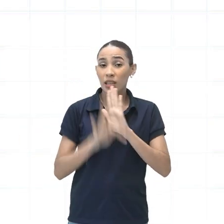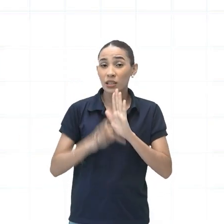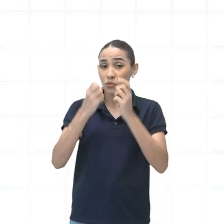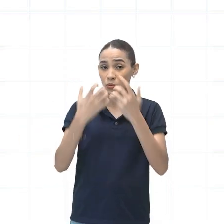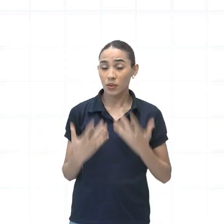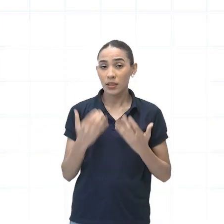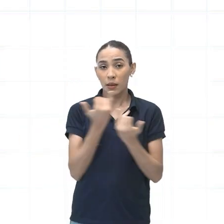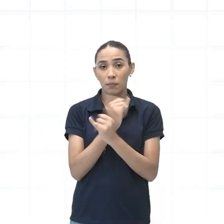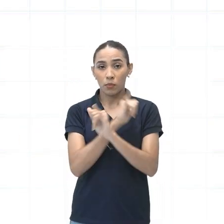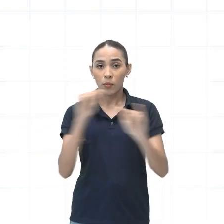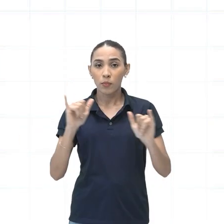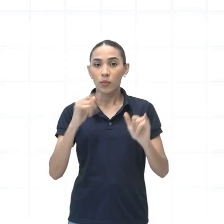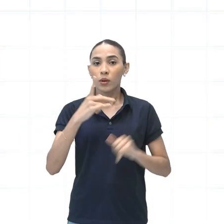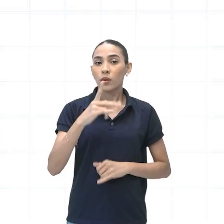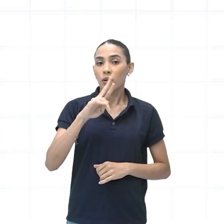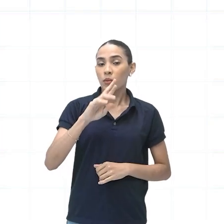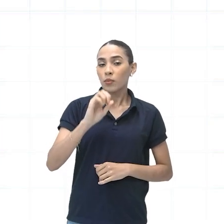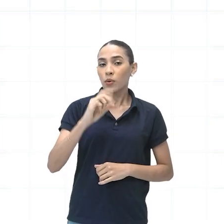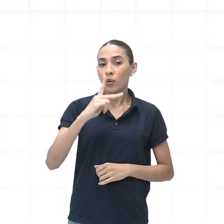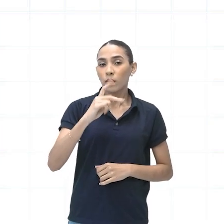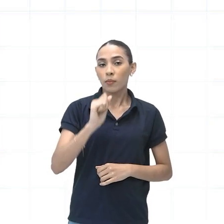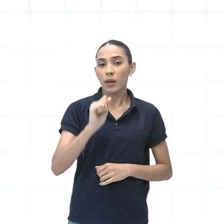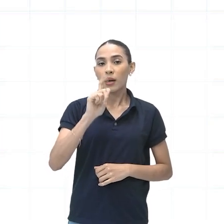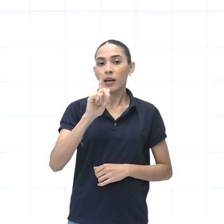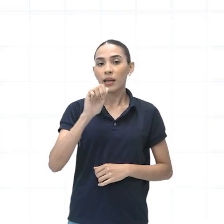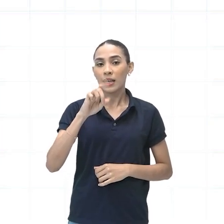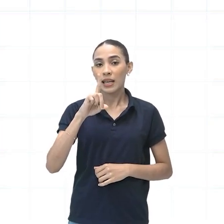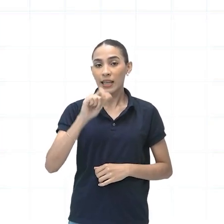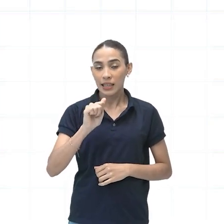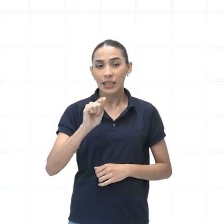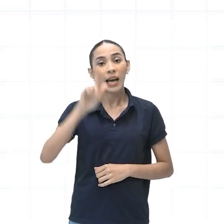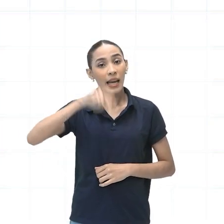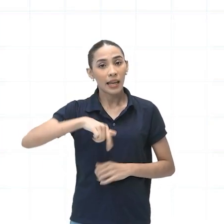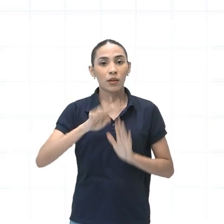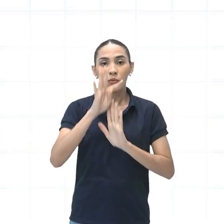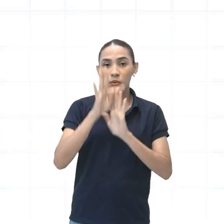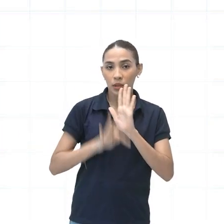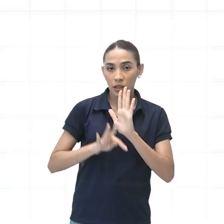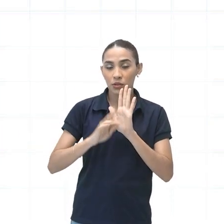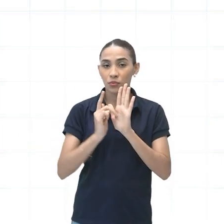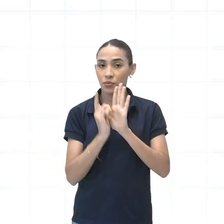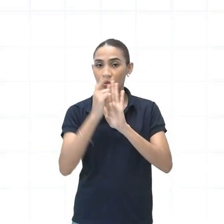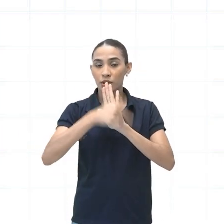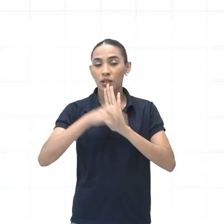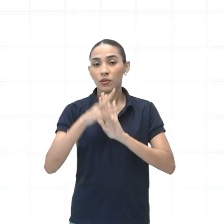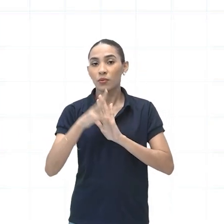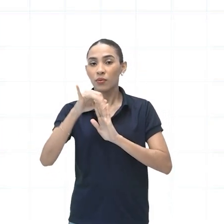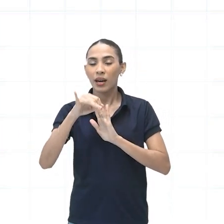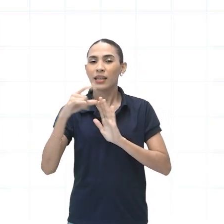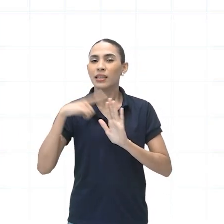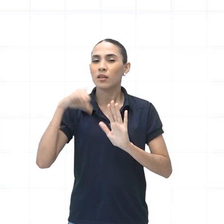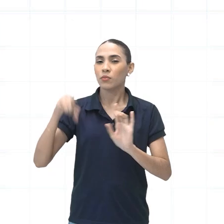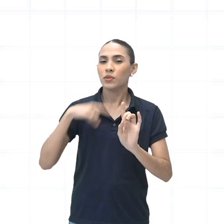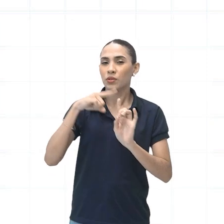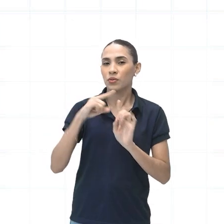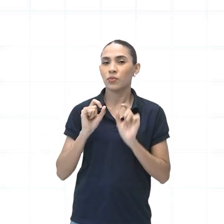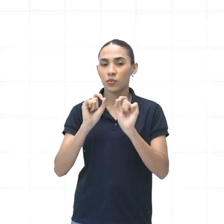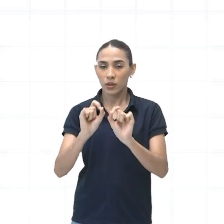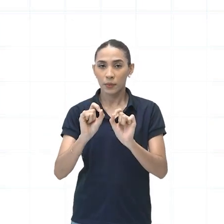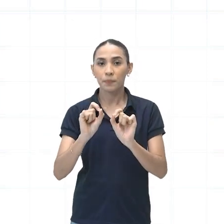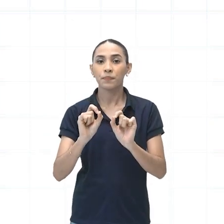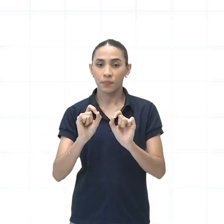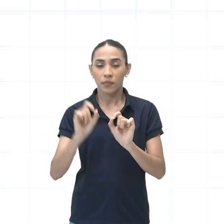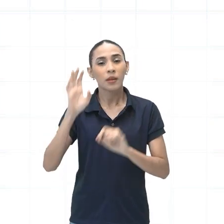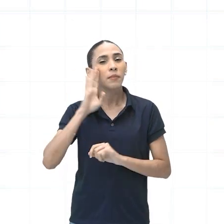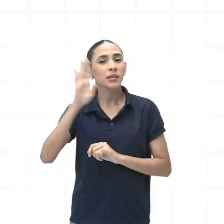a propaganda ela é, no caso, um texto, um gênero que tem por finalidade, como